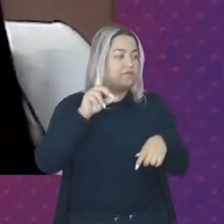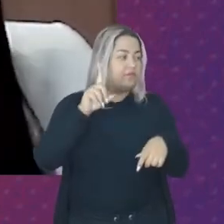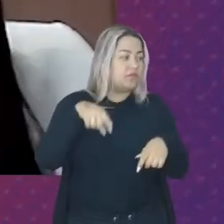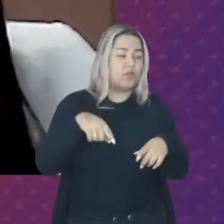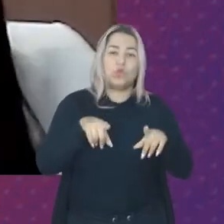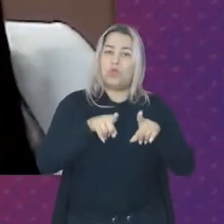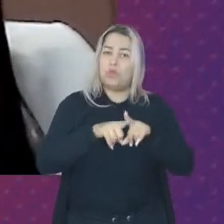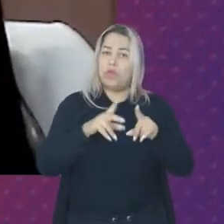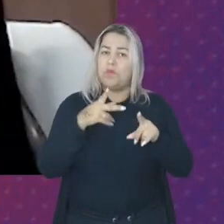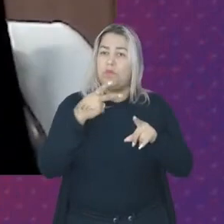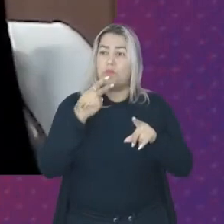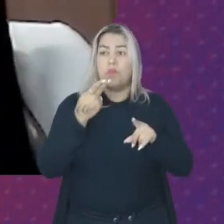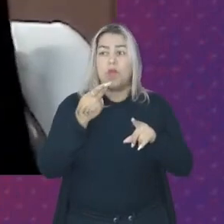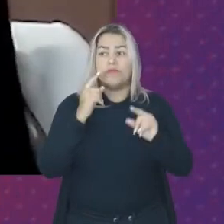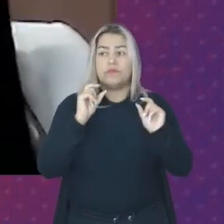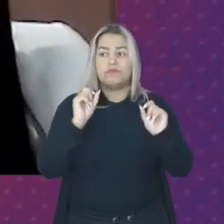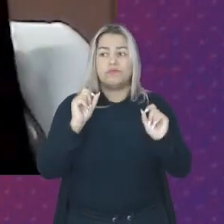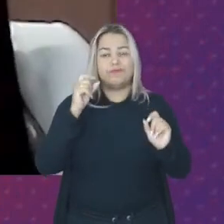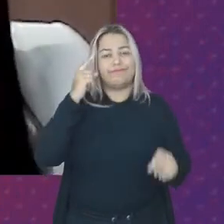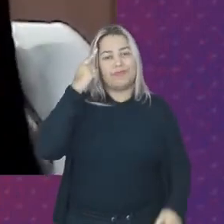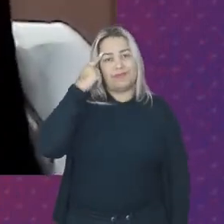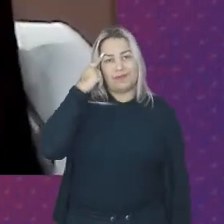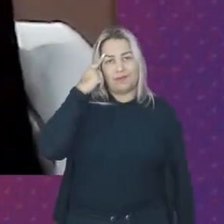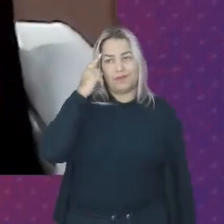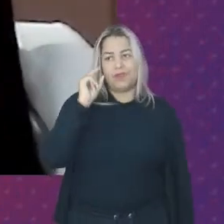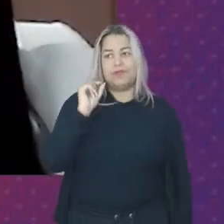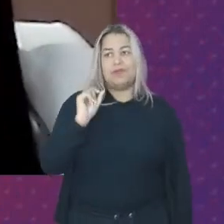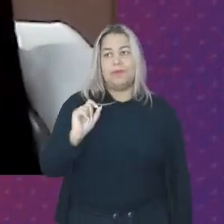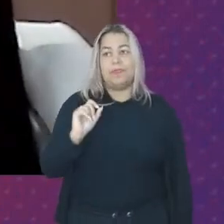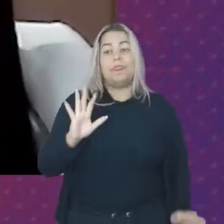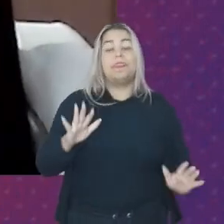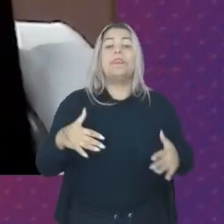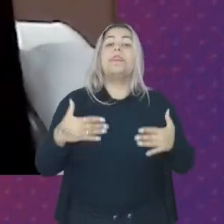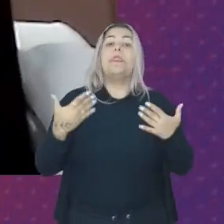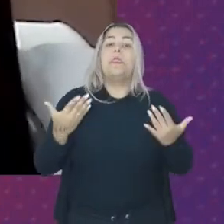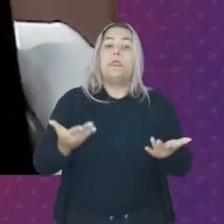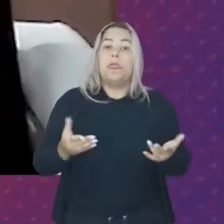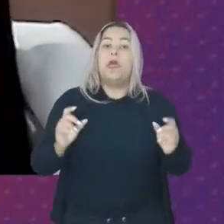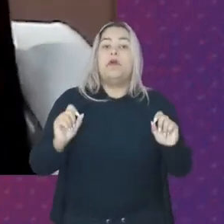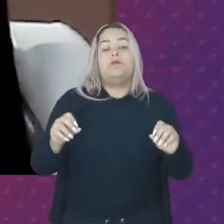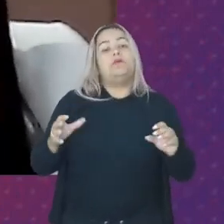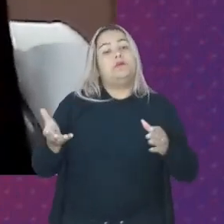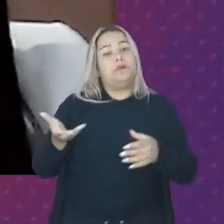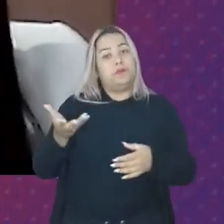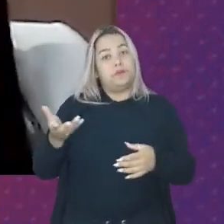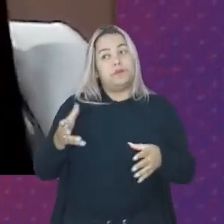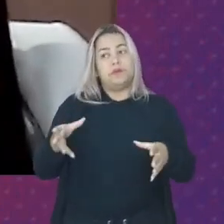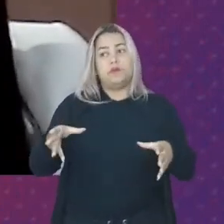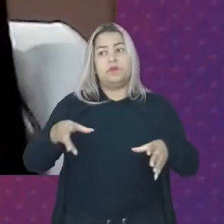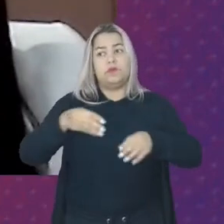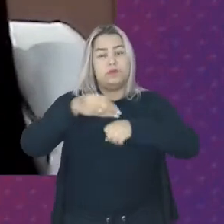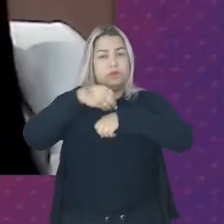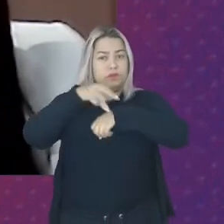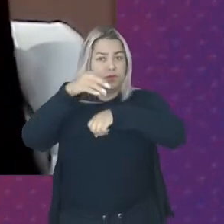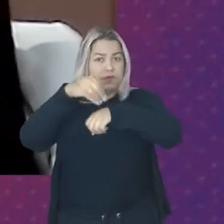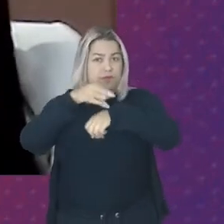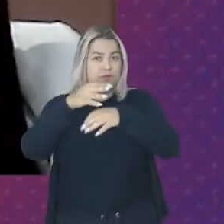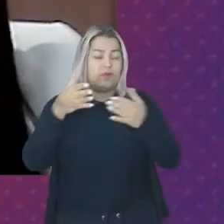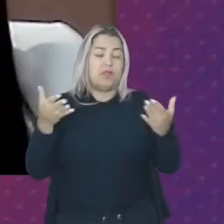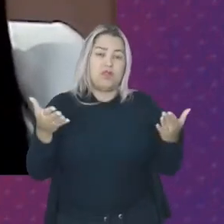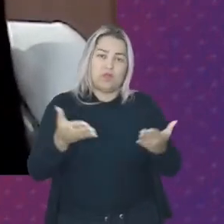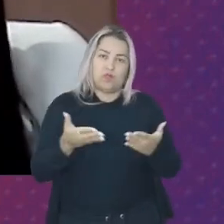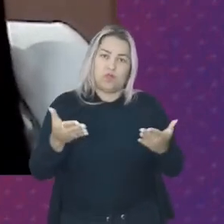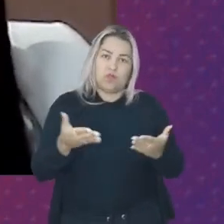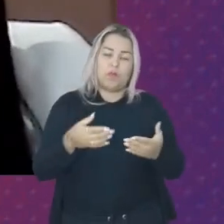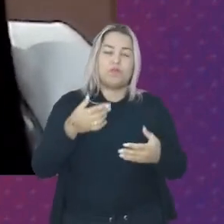uma expressão do teu pensamento. Então, eu quero compartilhar aqui com vocês agora